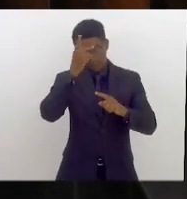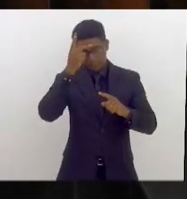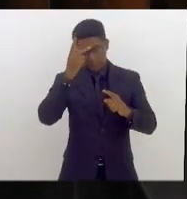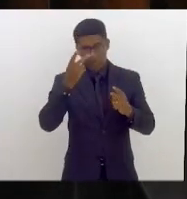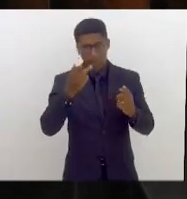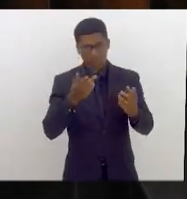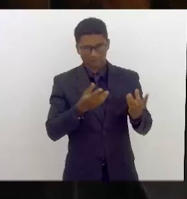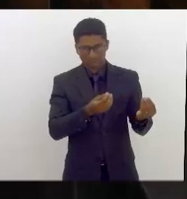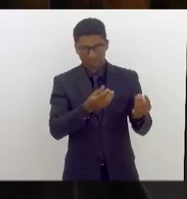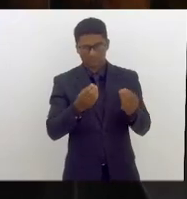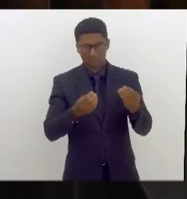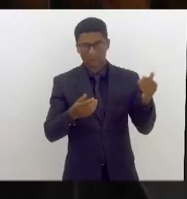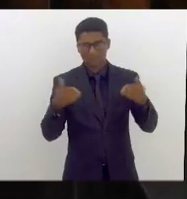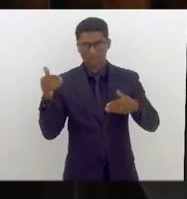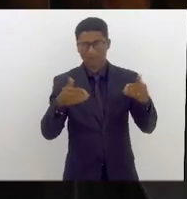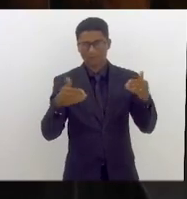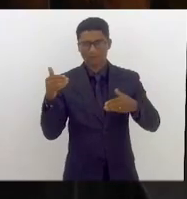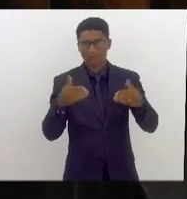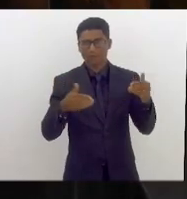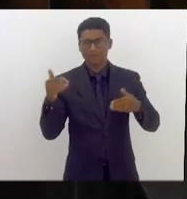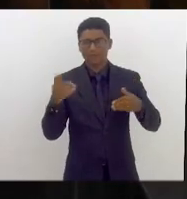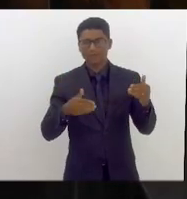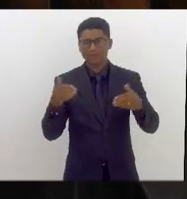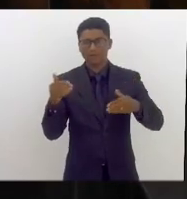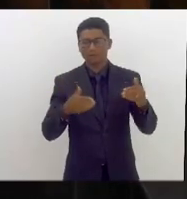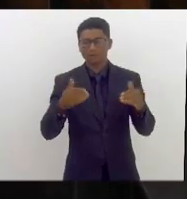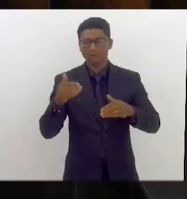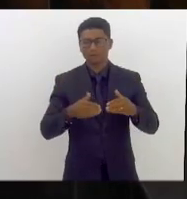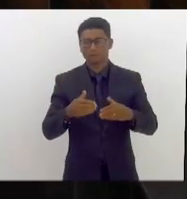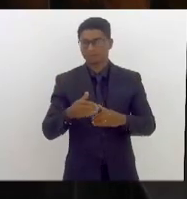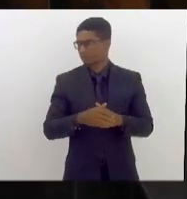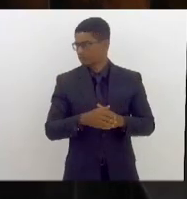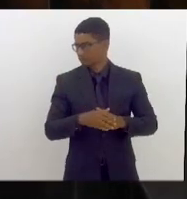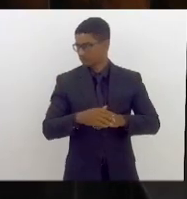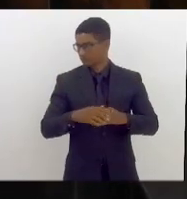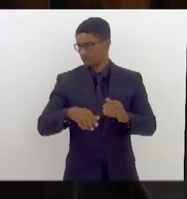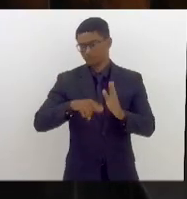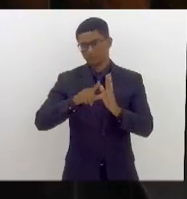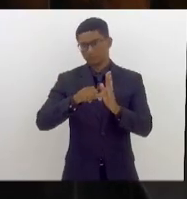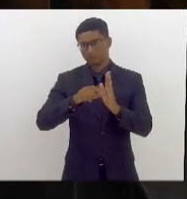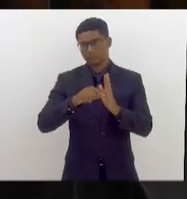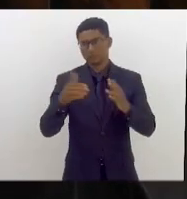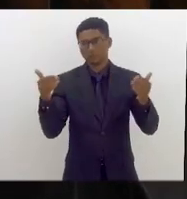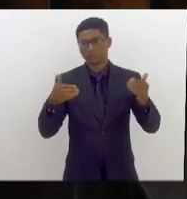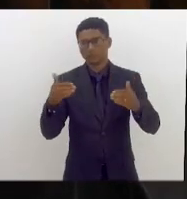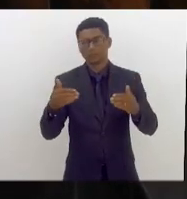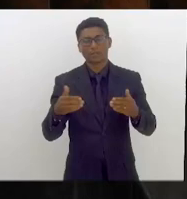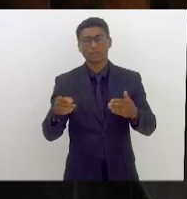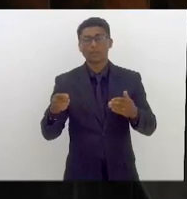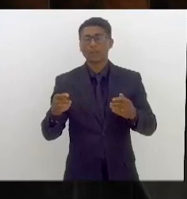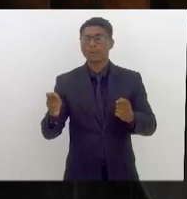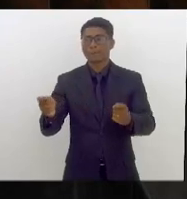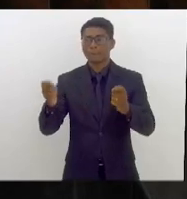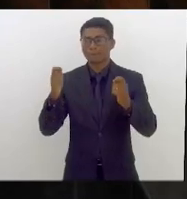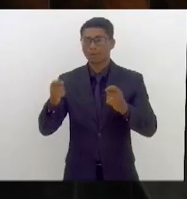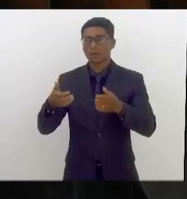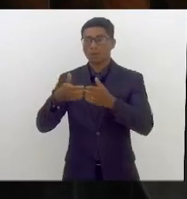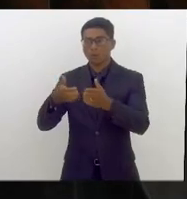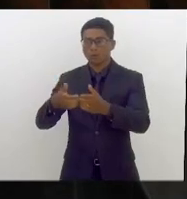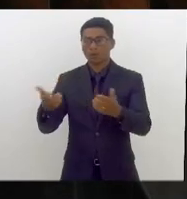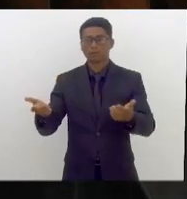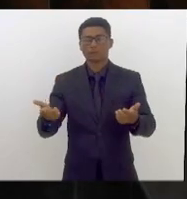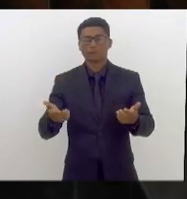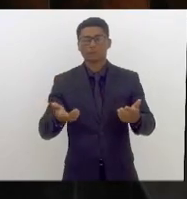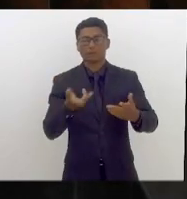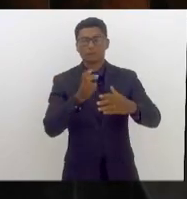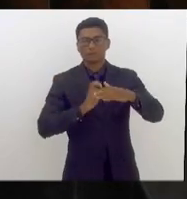Central do Brasil, quando chegam na Central do Brasil, pegam outros modais, né? Ônibus, metrô, VLT. Então, além